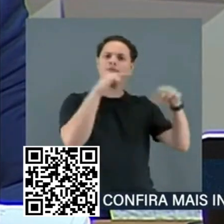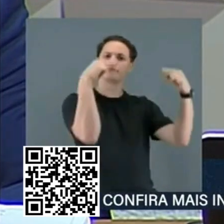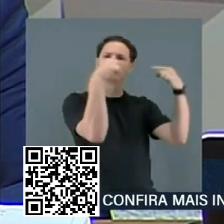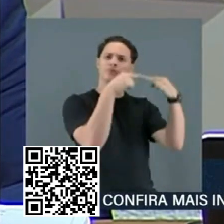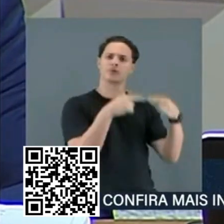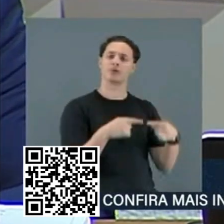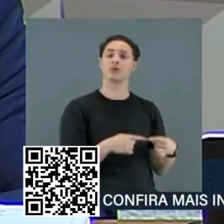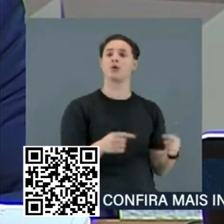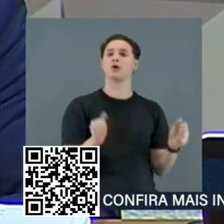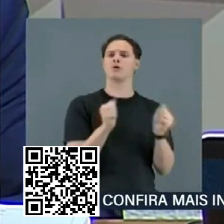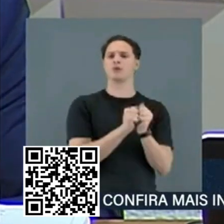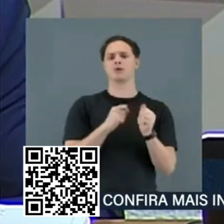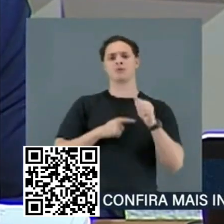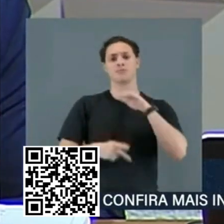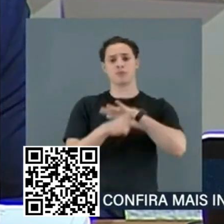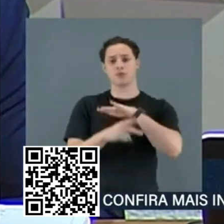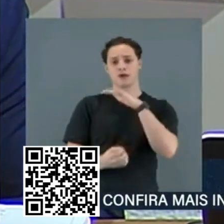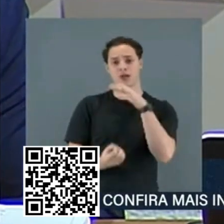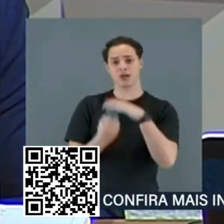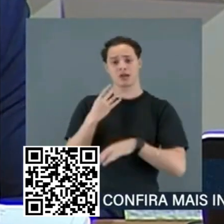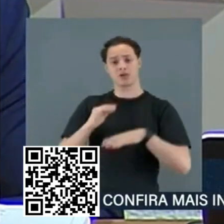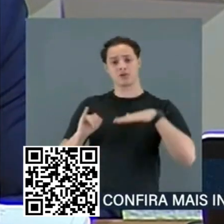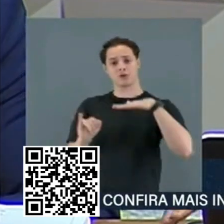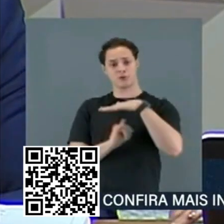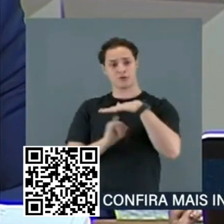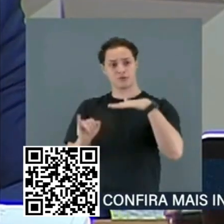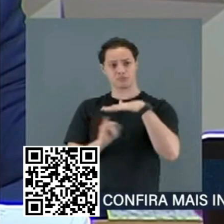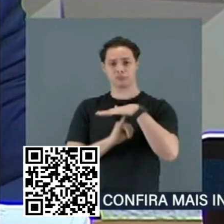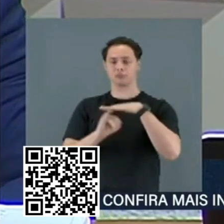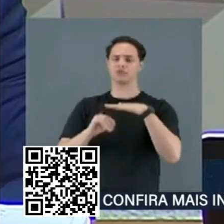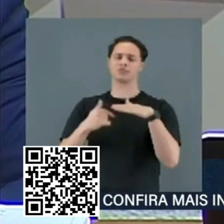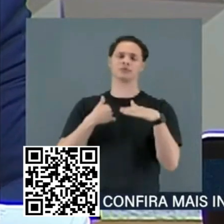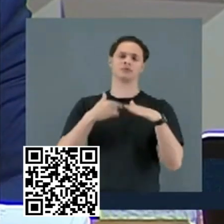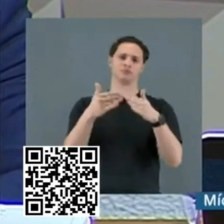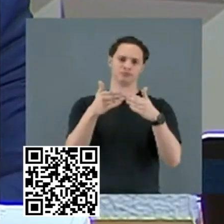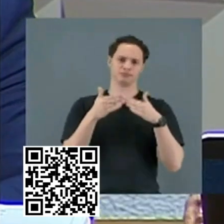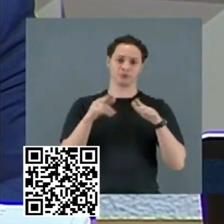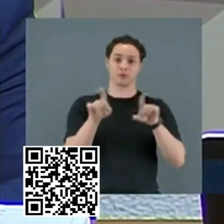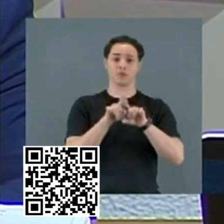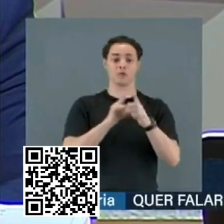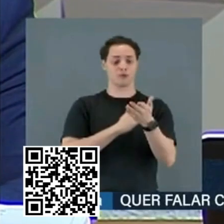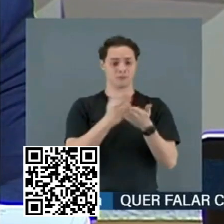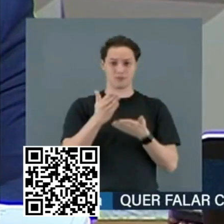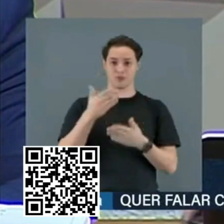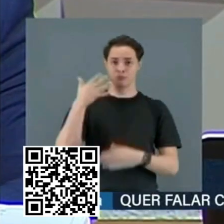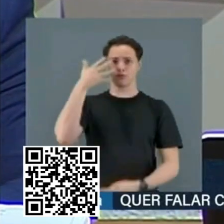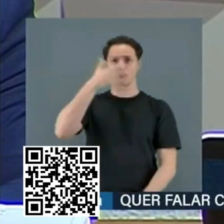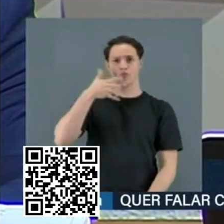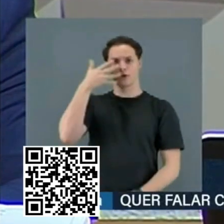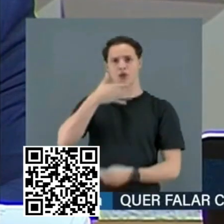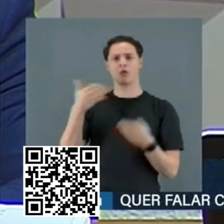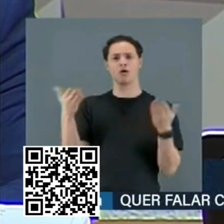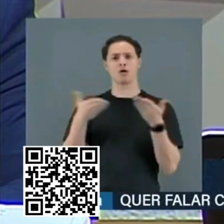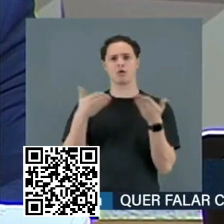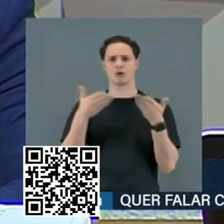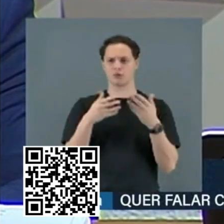atribuída à instituição. Quero, inclusive, presidente, já no início desta fala,